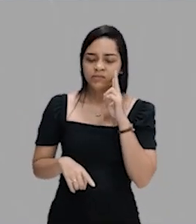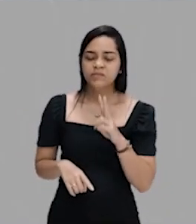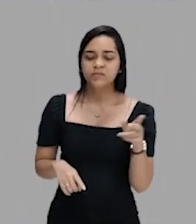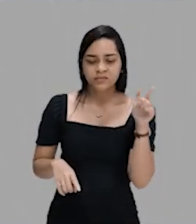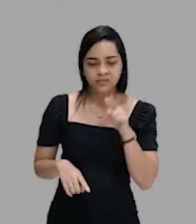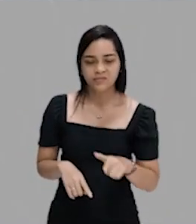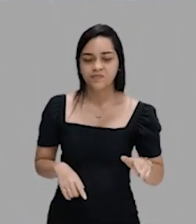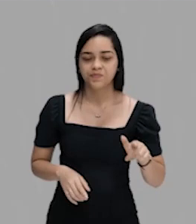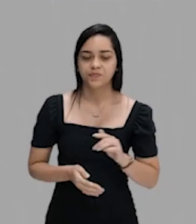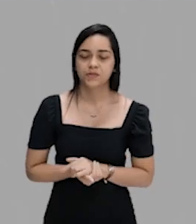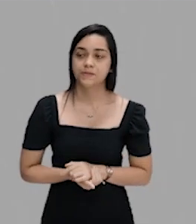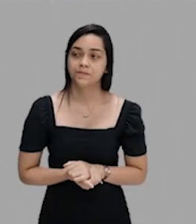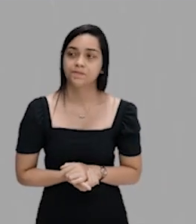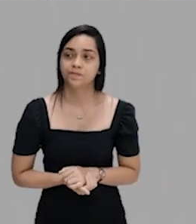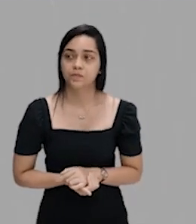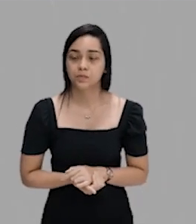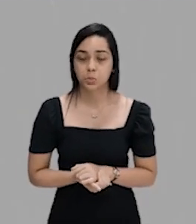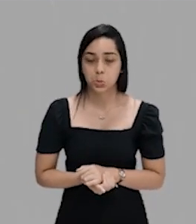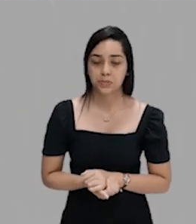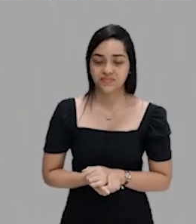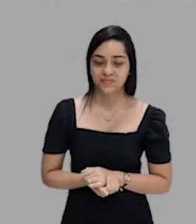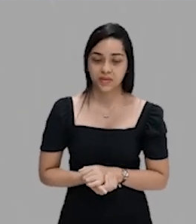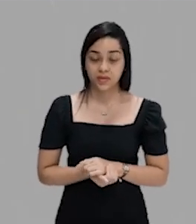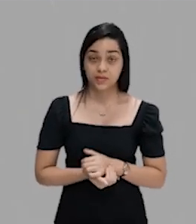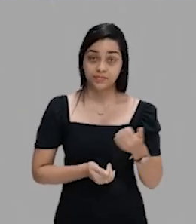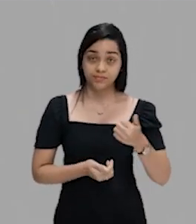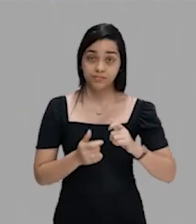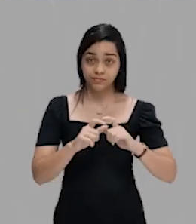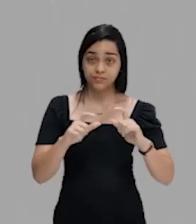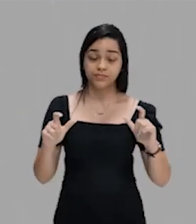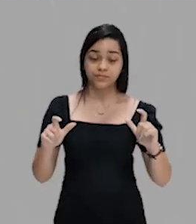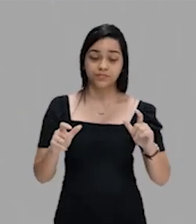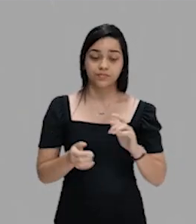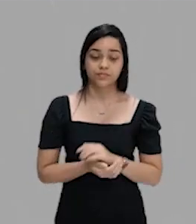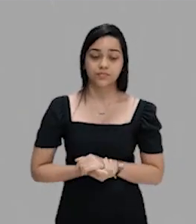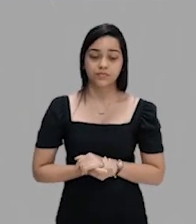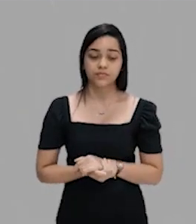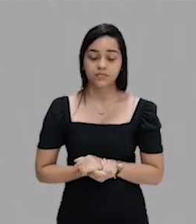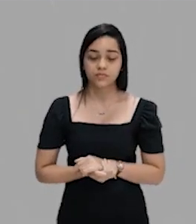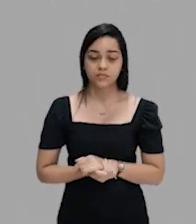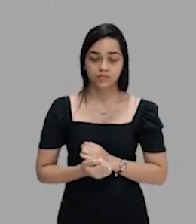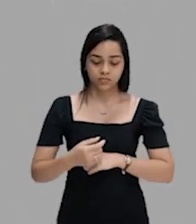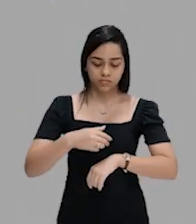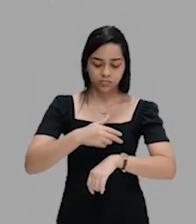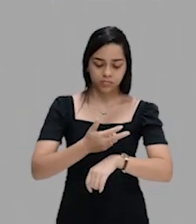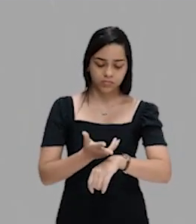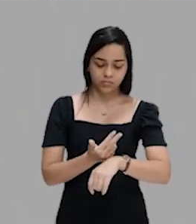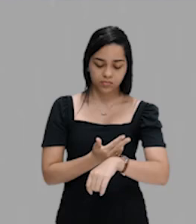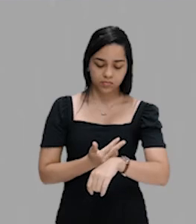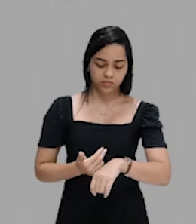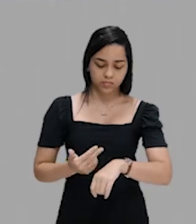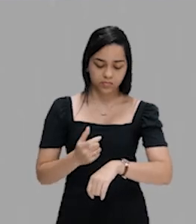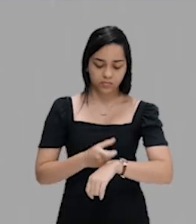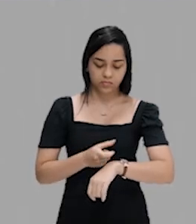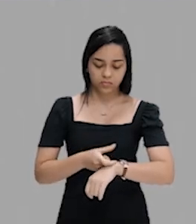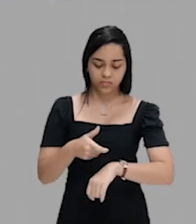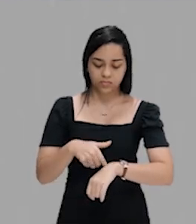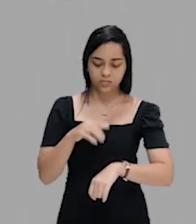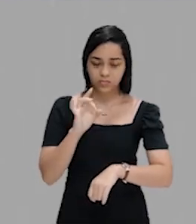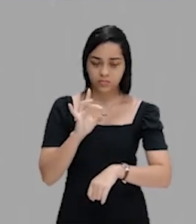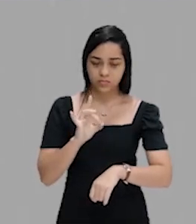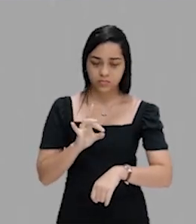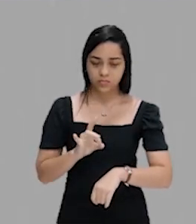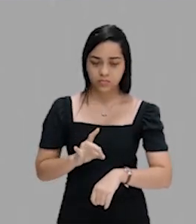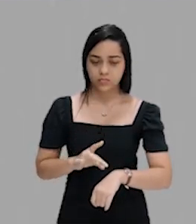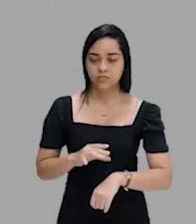novo este relógio que eu vou desenhar esse braço especial aqui eu tenho